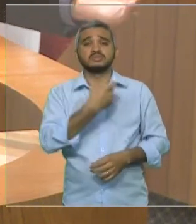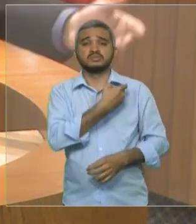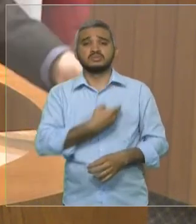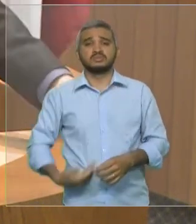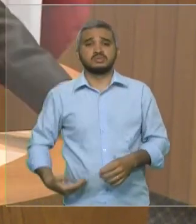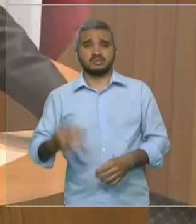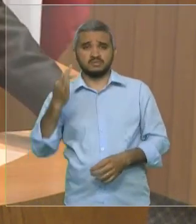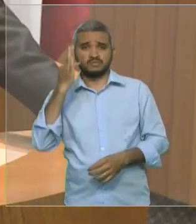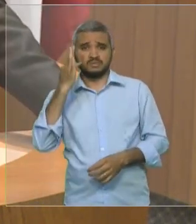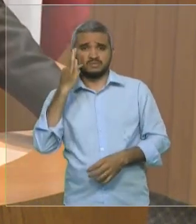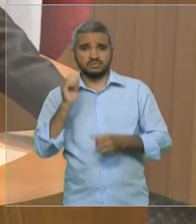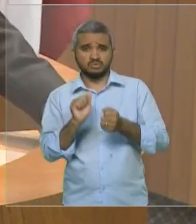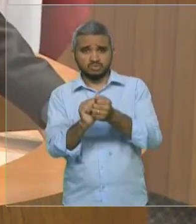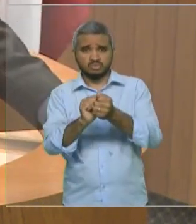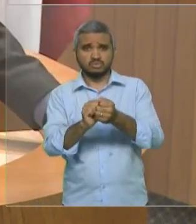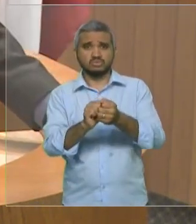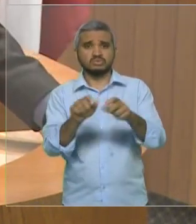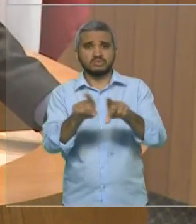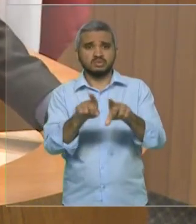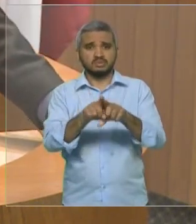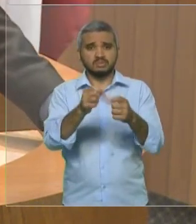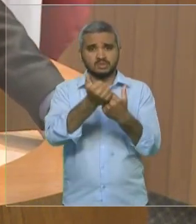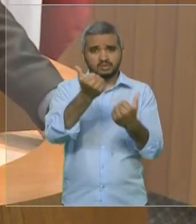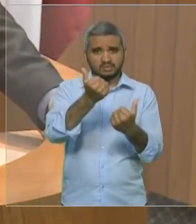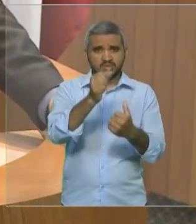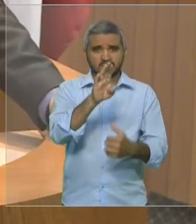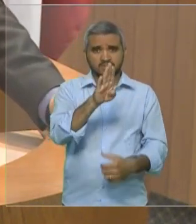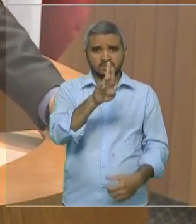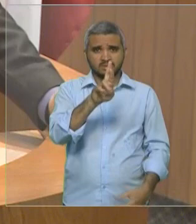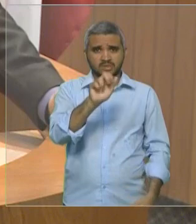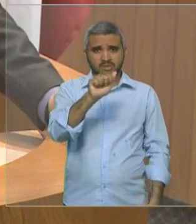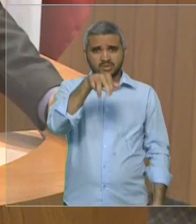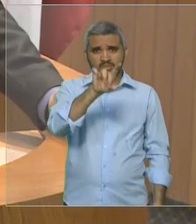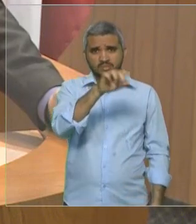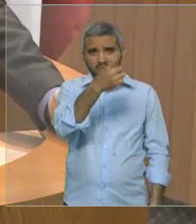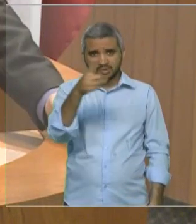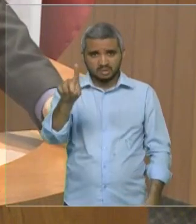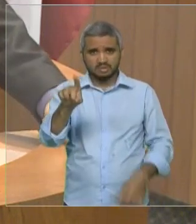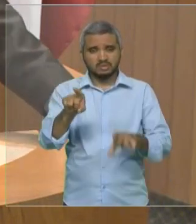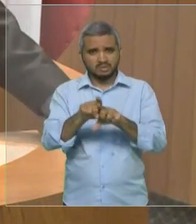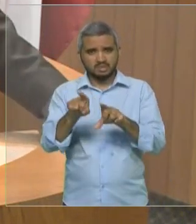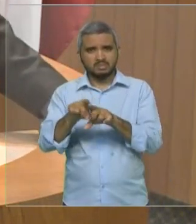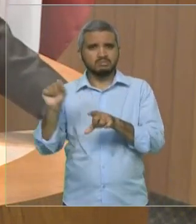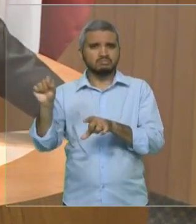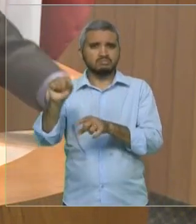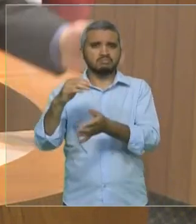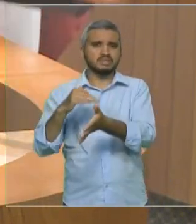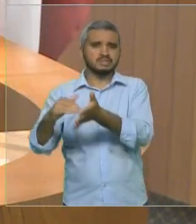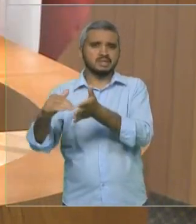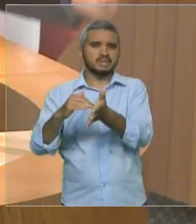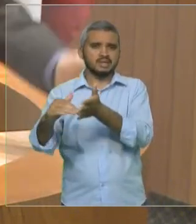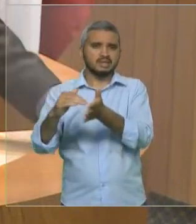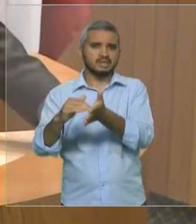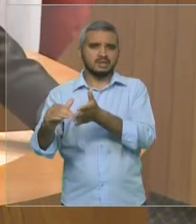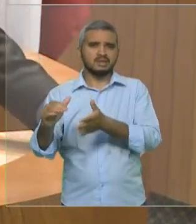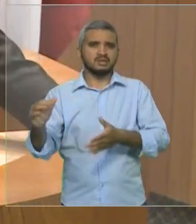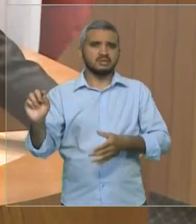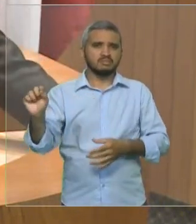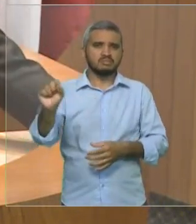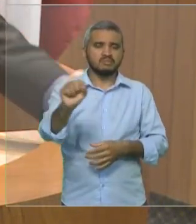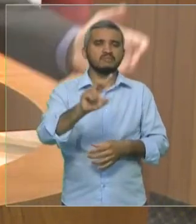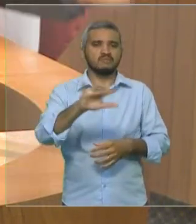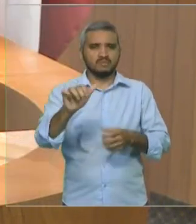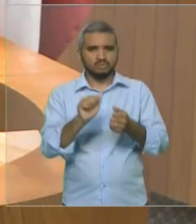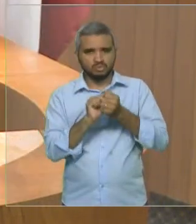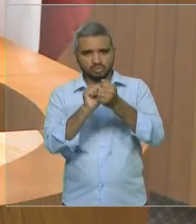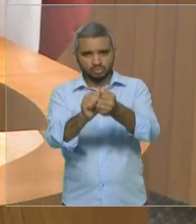UEMA-Sul, vice-governador Brandão também estará lá e vários secretários do Estado, meu amigo Sabino. Conclua, deputado Marco Aurélio. Concluirei,